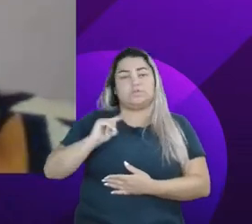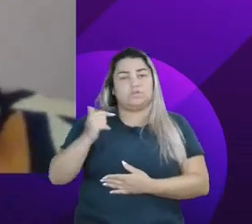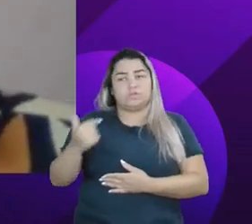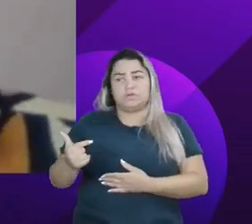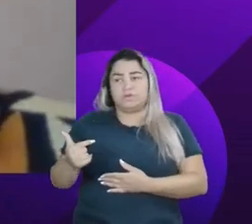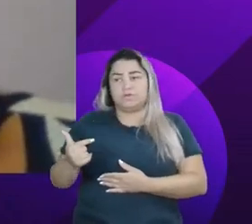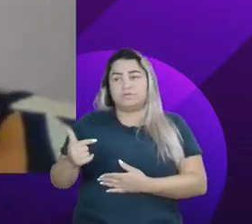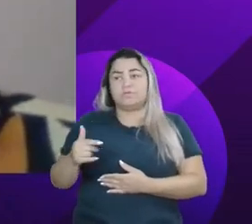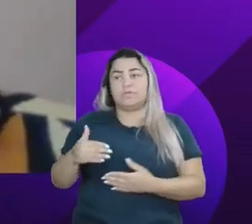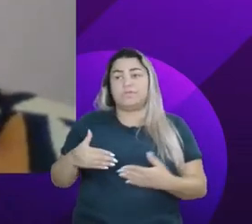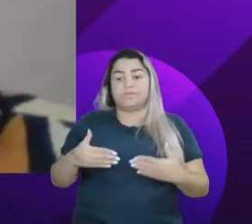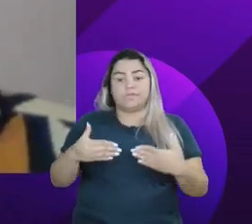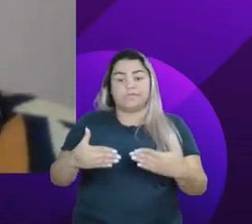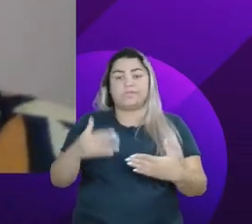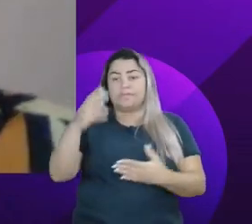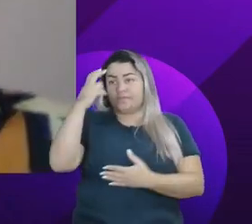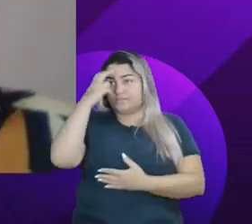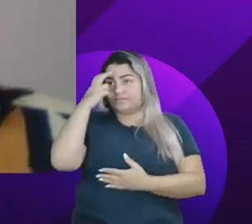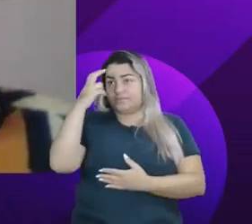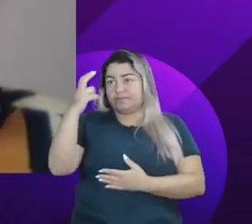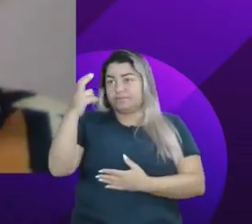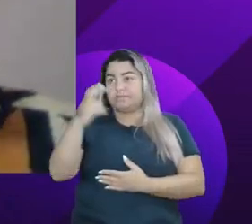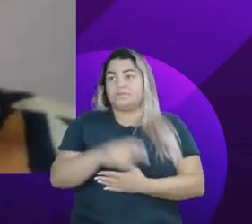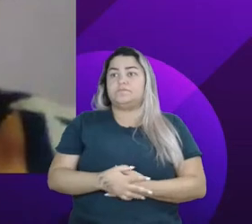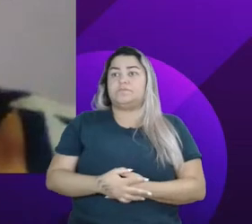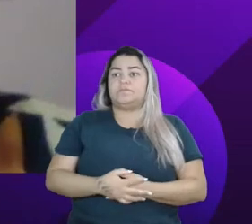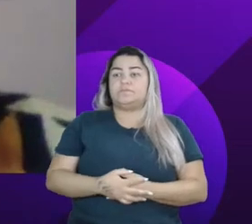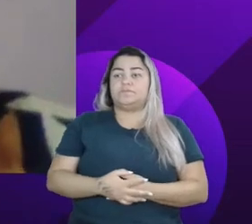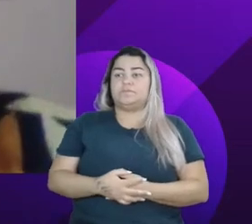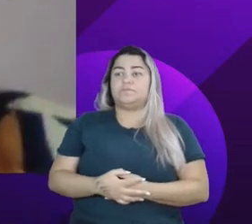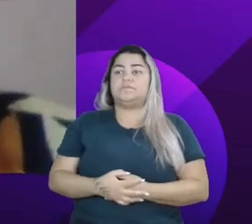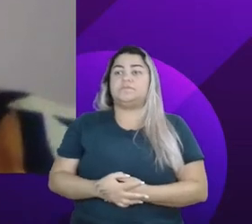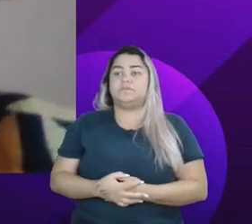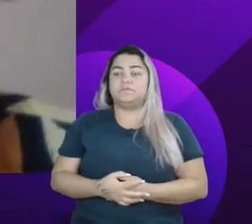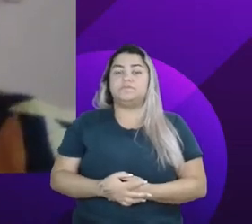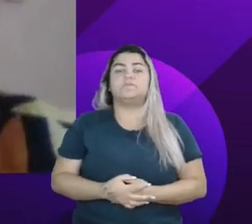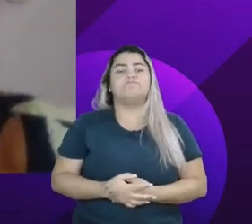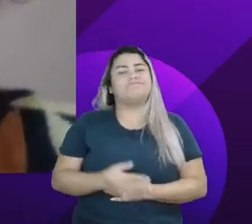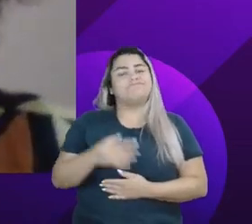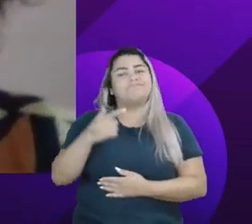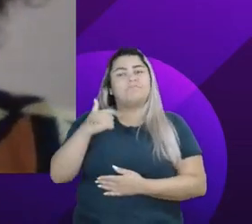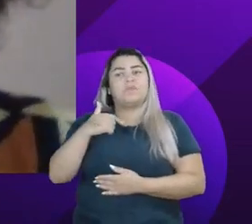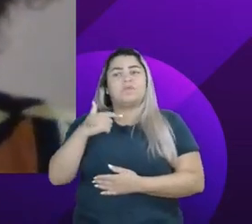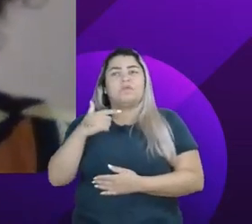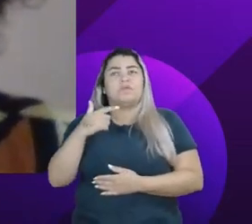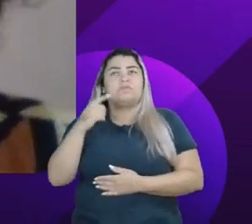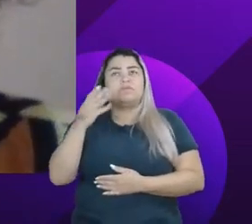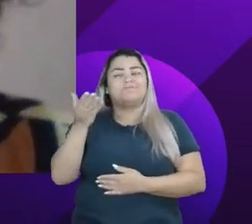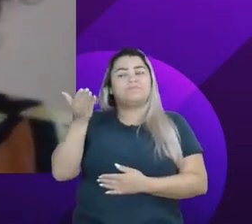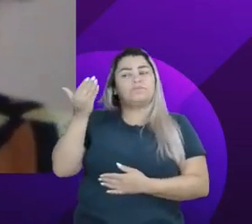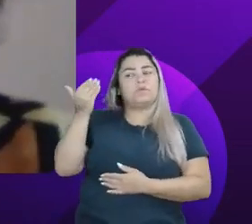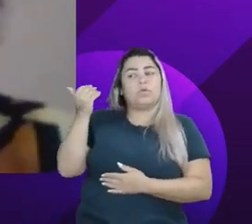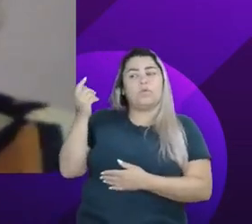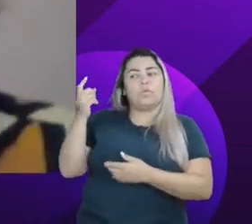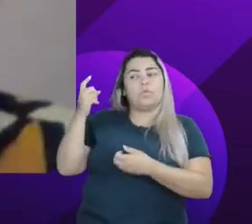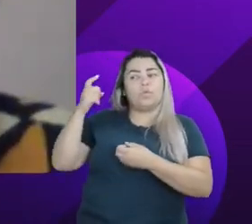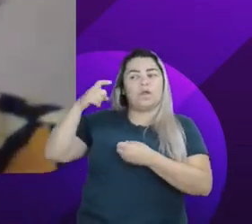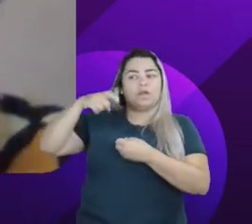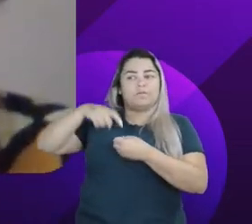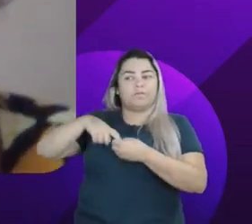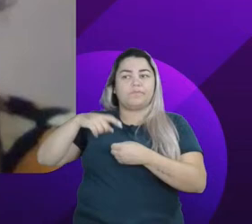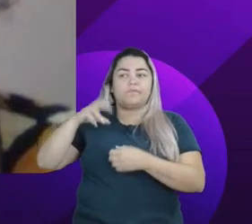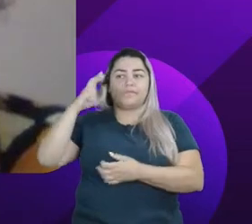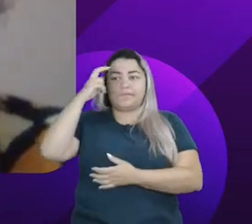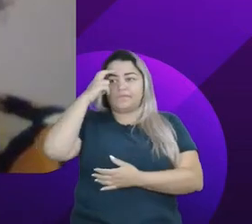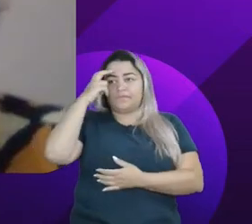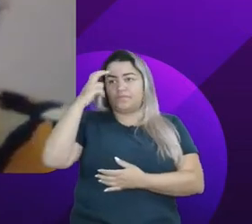nem mesmo o Ministério da Cultura. Isso me faz voltar para saber que a cultura ela sempre foi